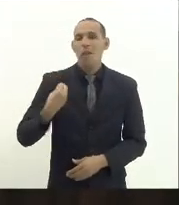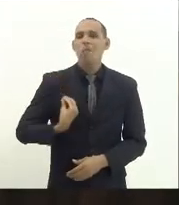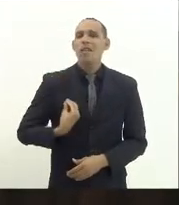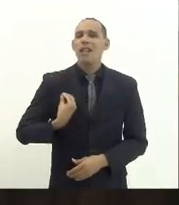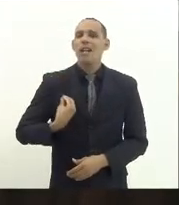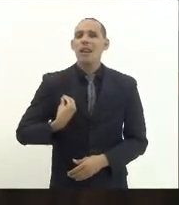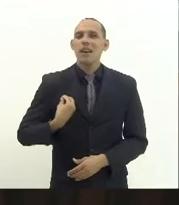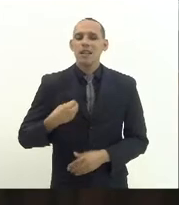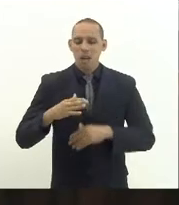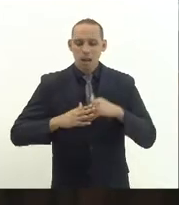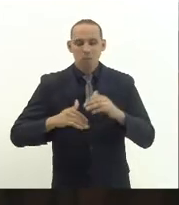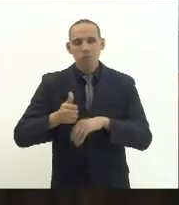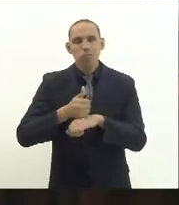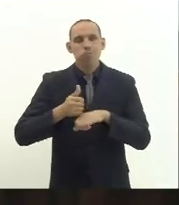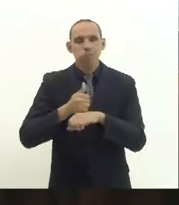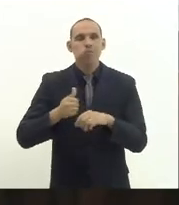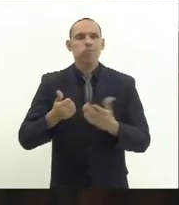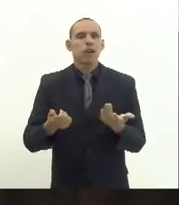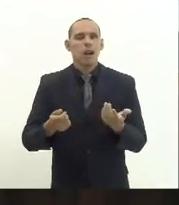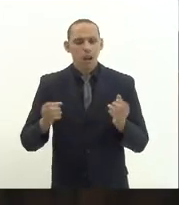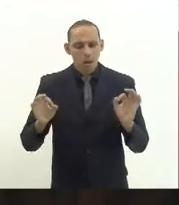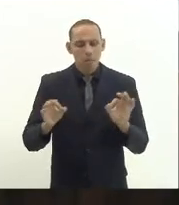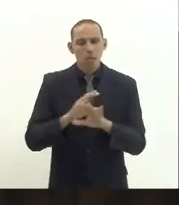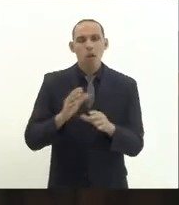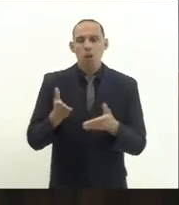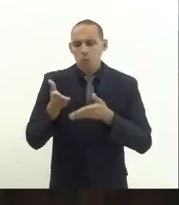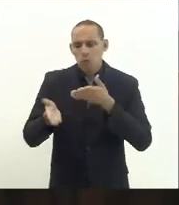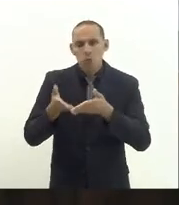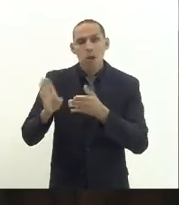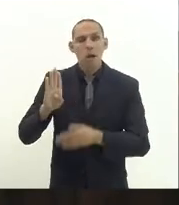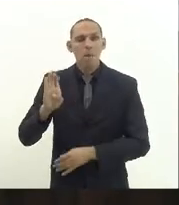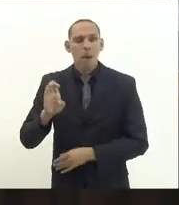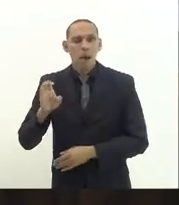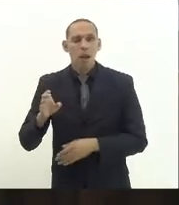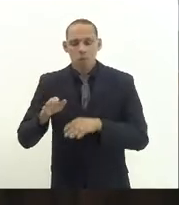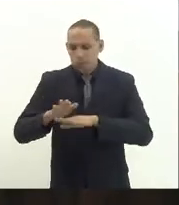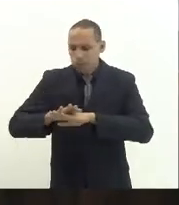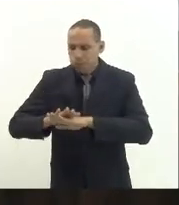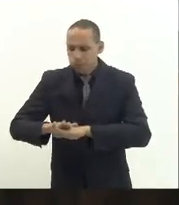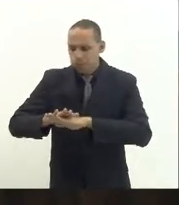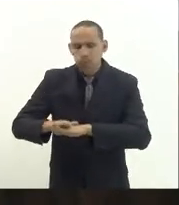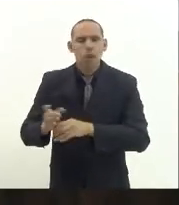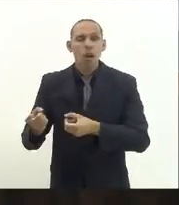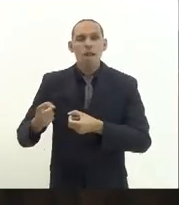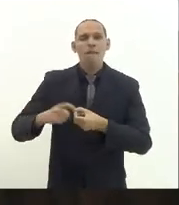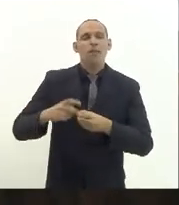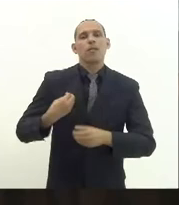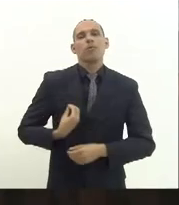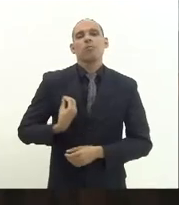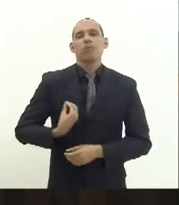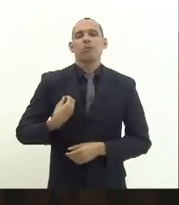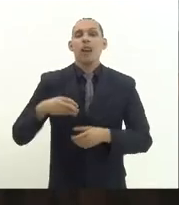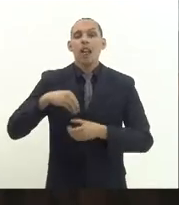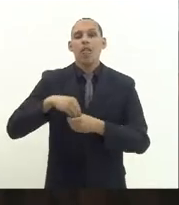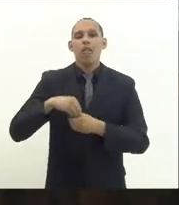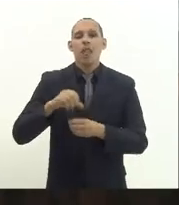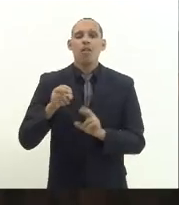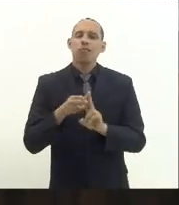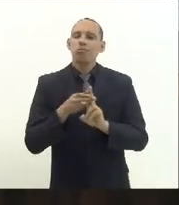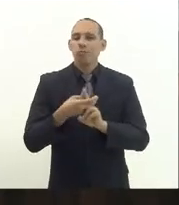reanimação neonatal na sala de parto em hospitais clínicas e unidades integrantes do sistema único de saúde SUS